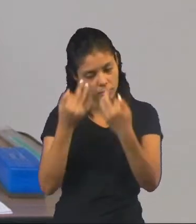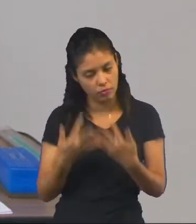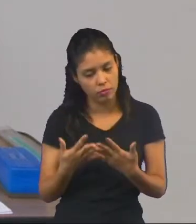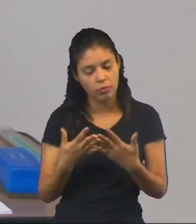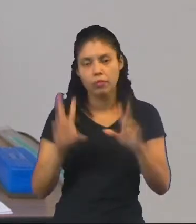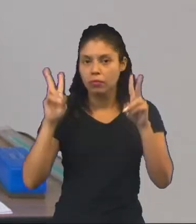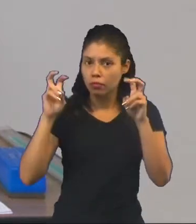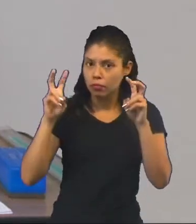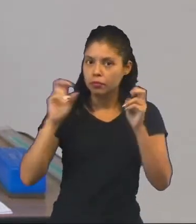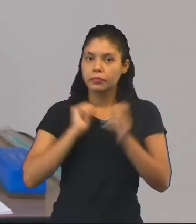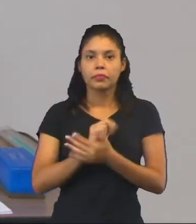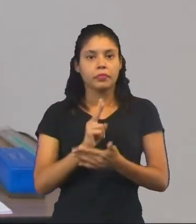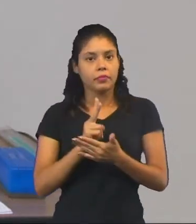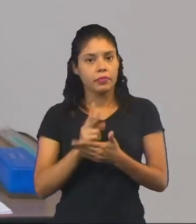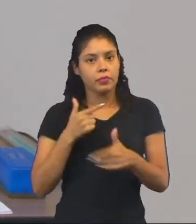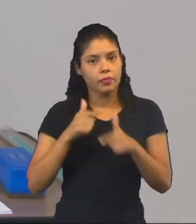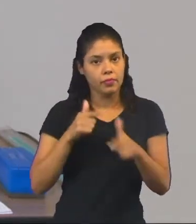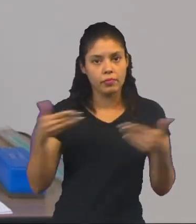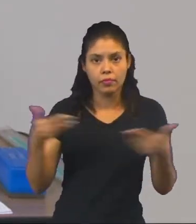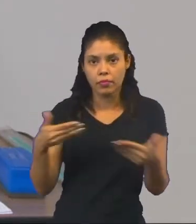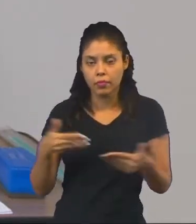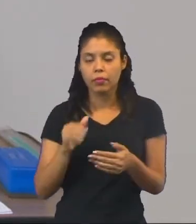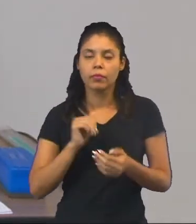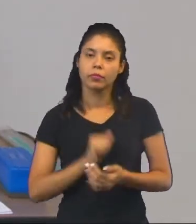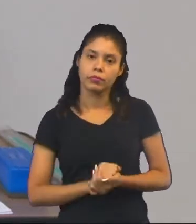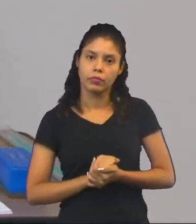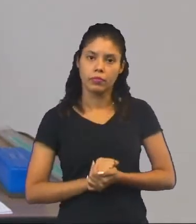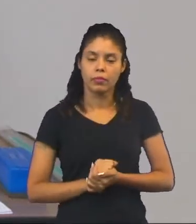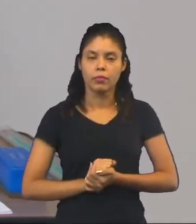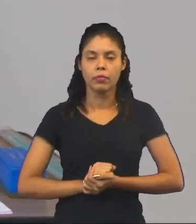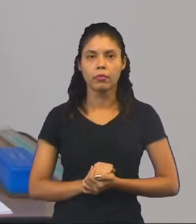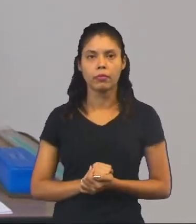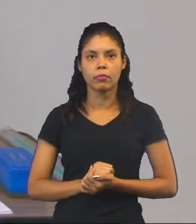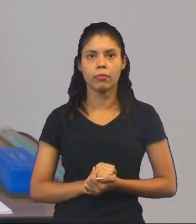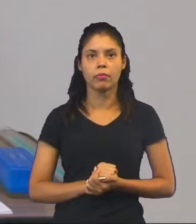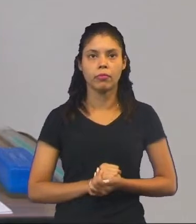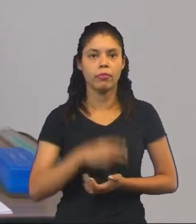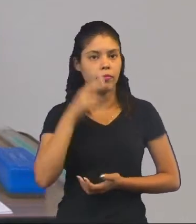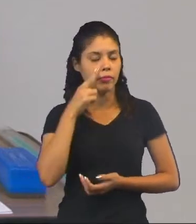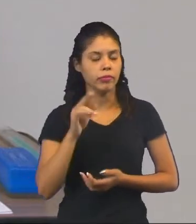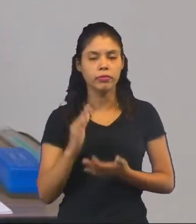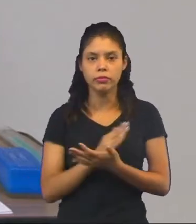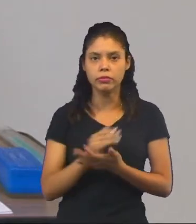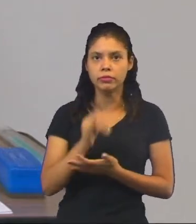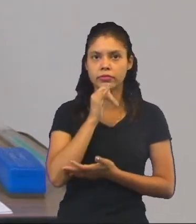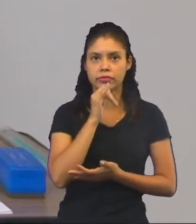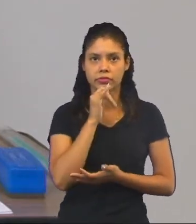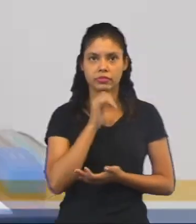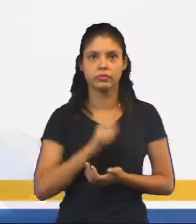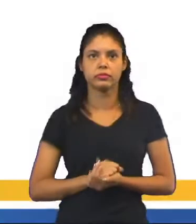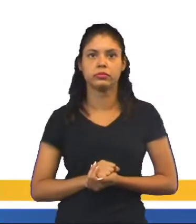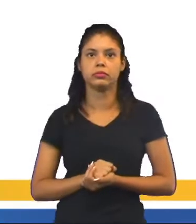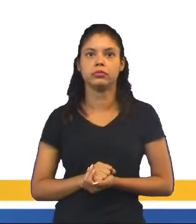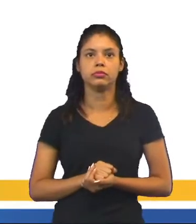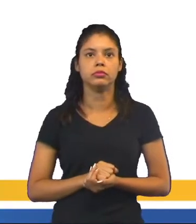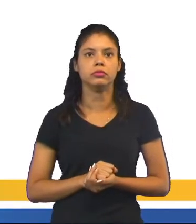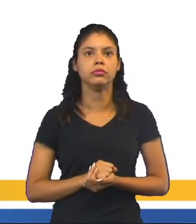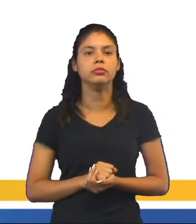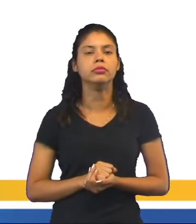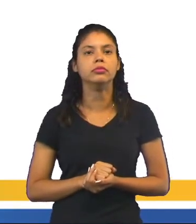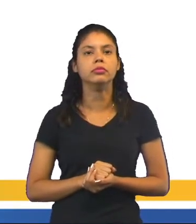assunto, que é o mesmo que a gente está abordando aqui sobre verbos de enunciação. Vamos ver alguns exemplos desse verbo, vamos lá.